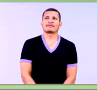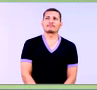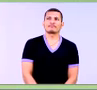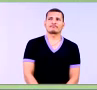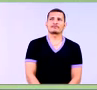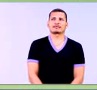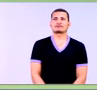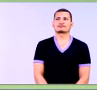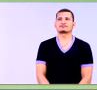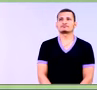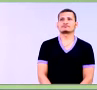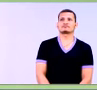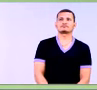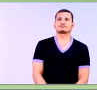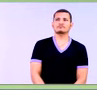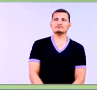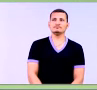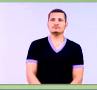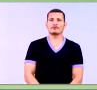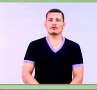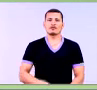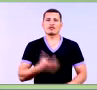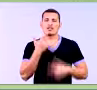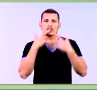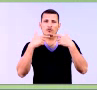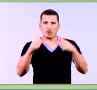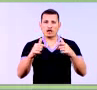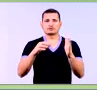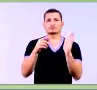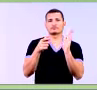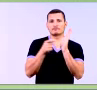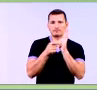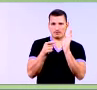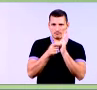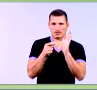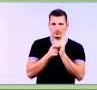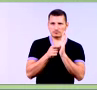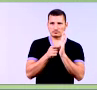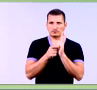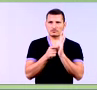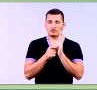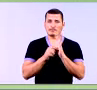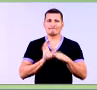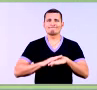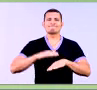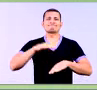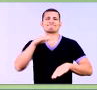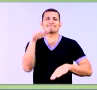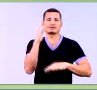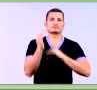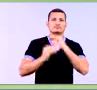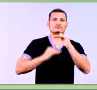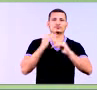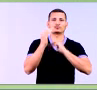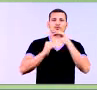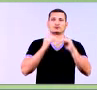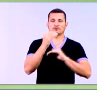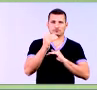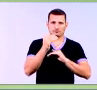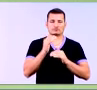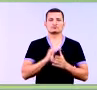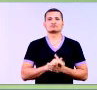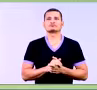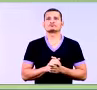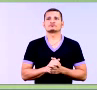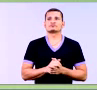As linguagens e ferramentas que mais evoluíram na parte de